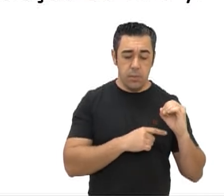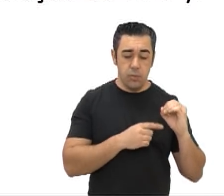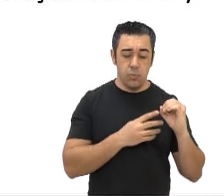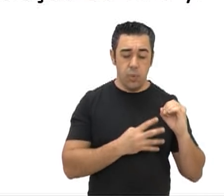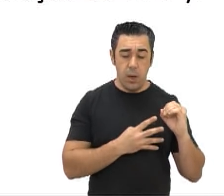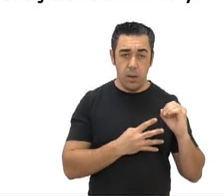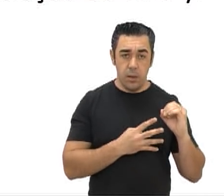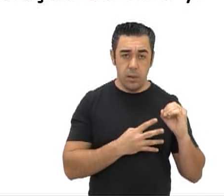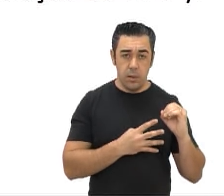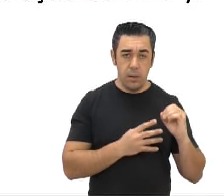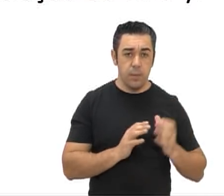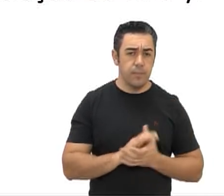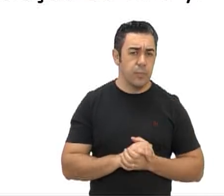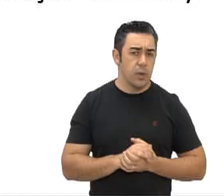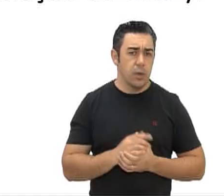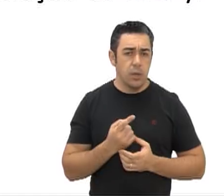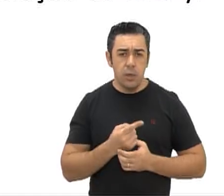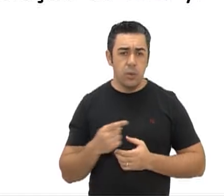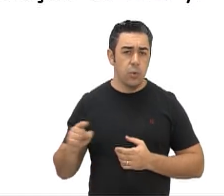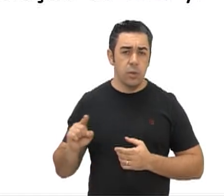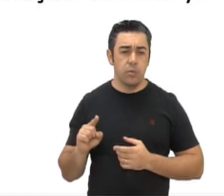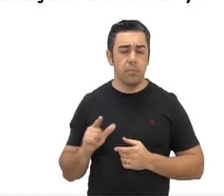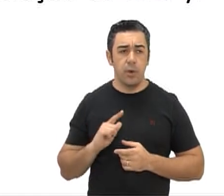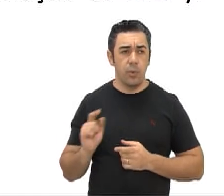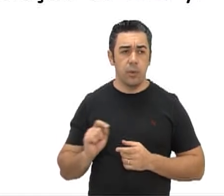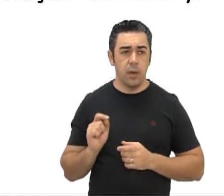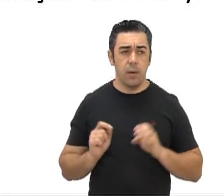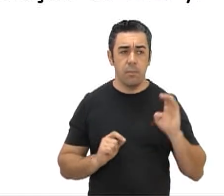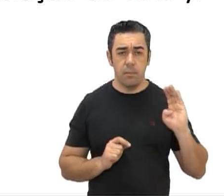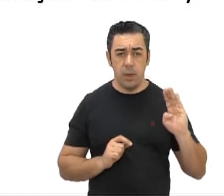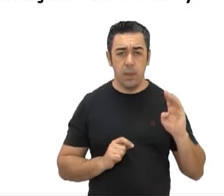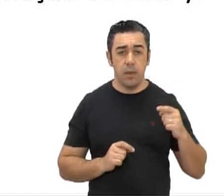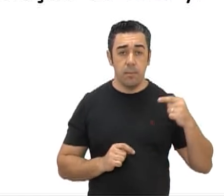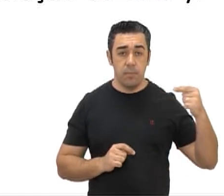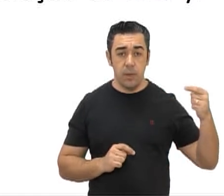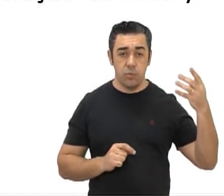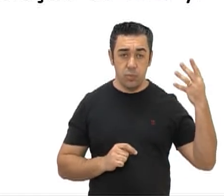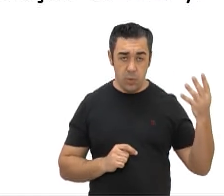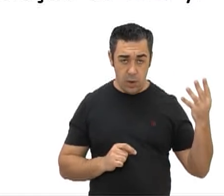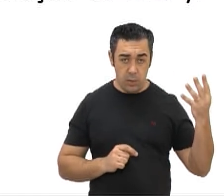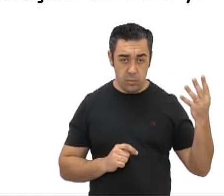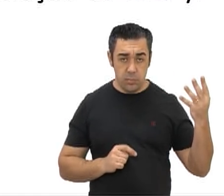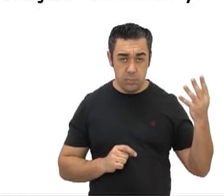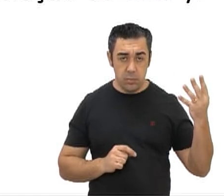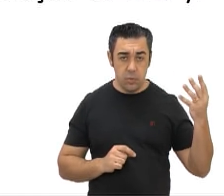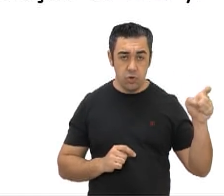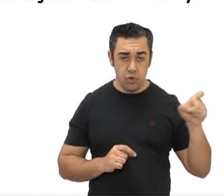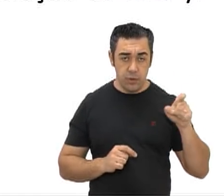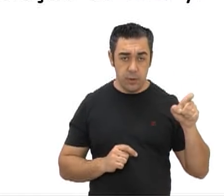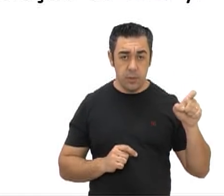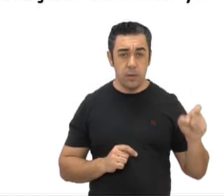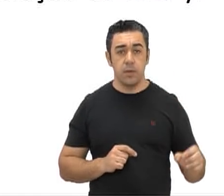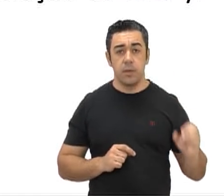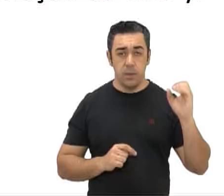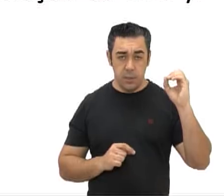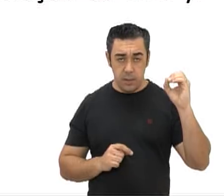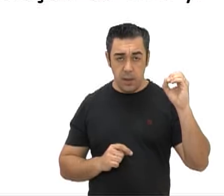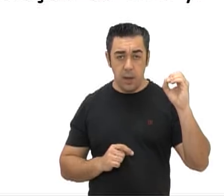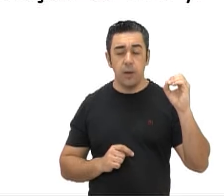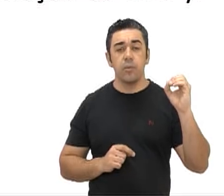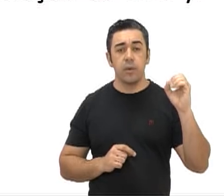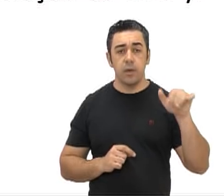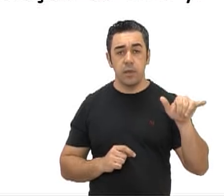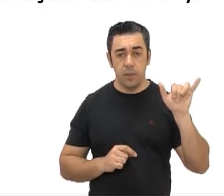eixo Y. E, por fim, a letra B, menos 4 no eixo X e 0 no